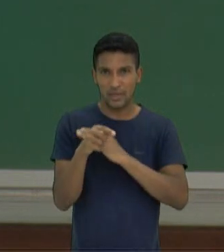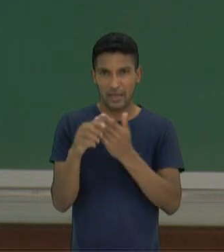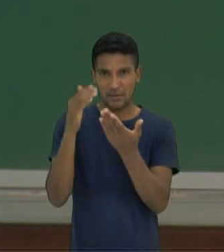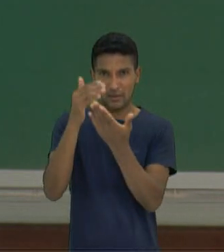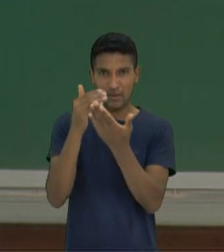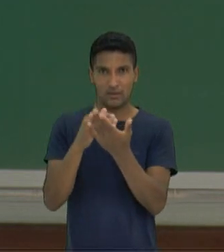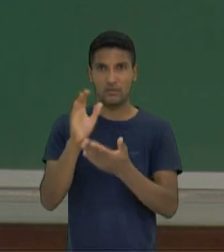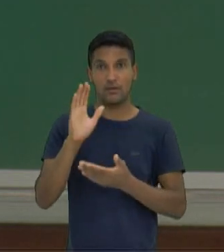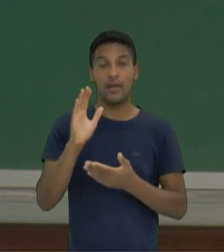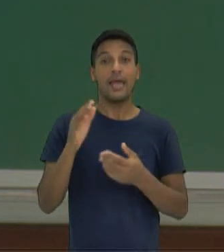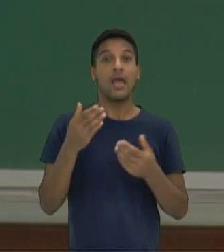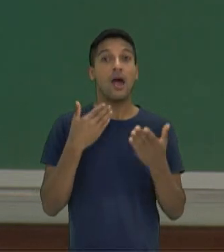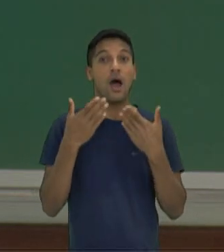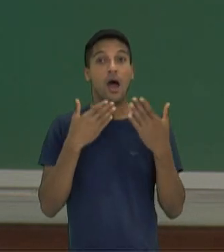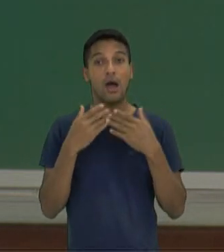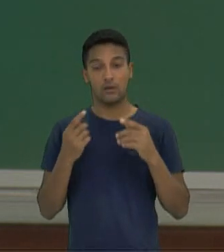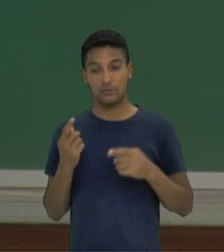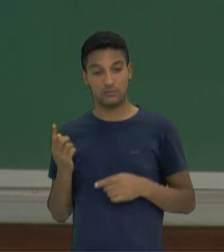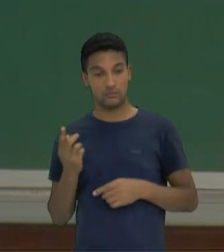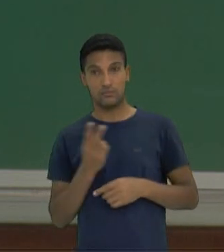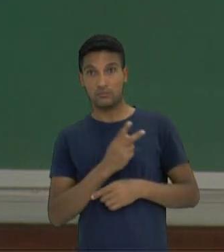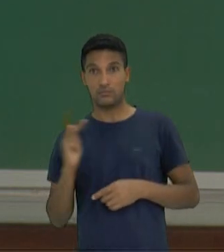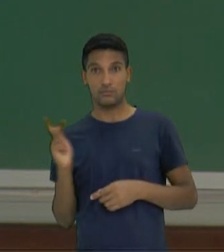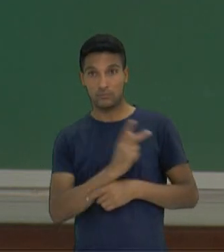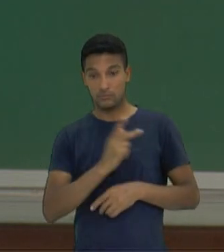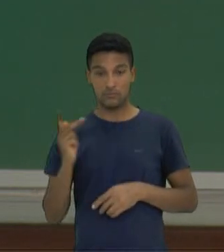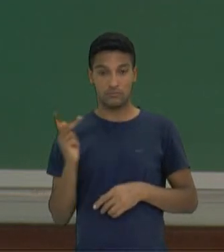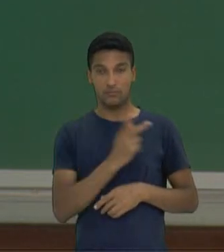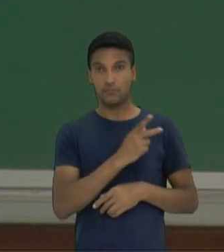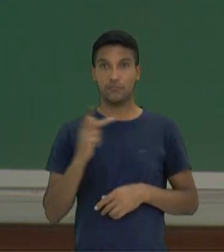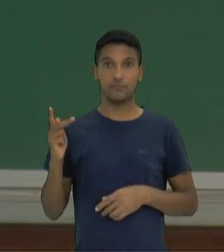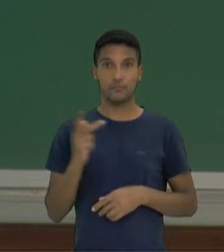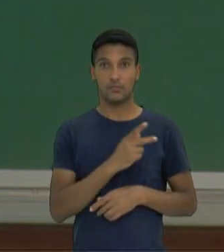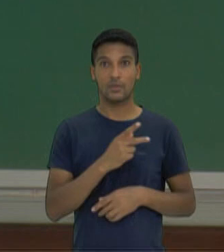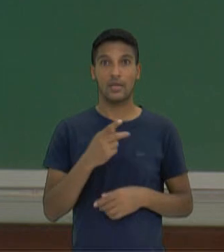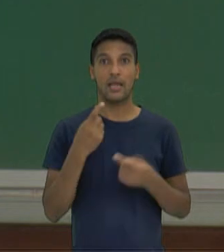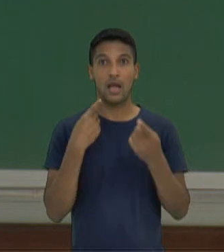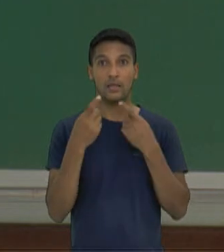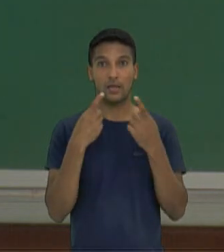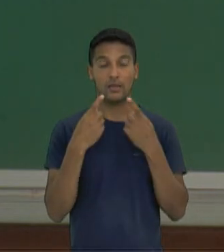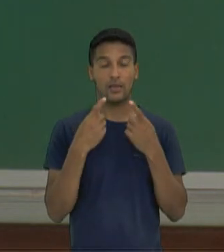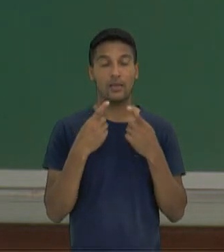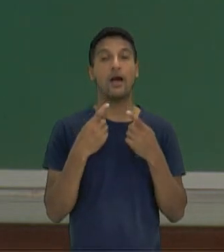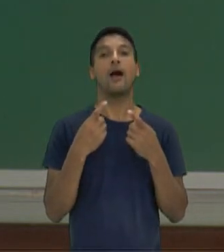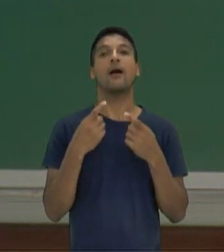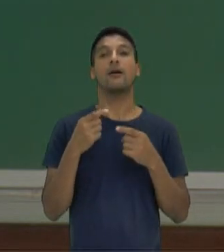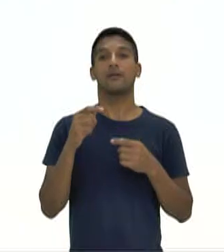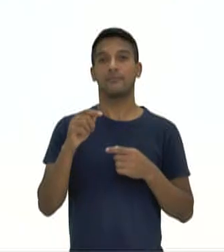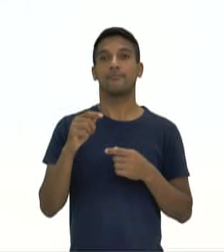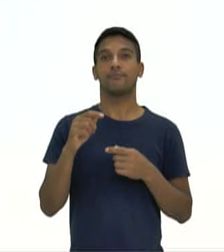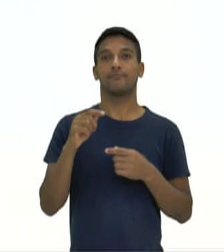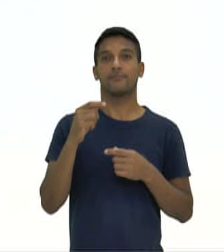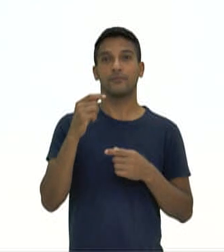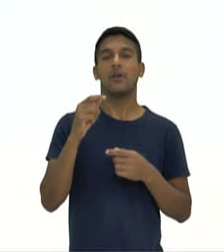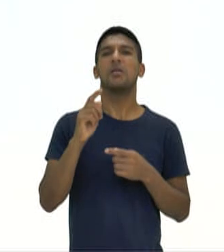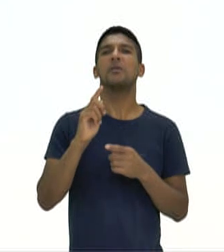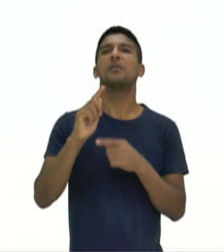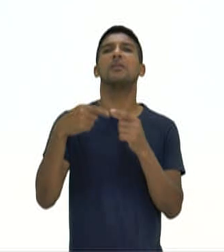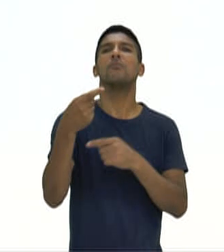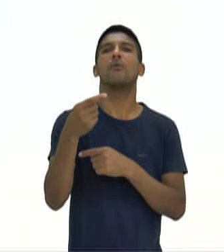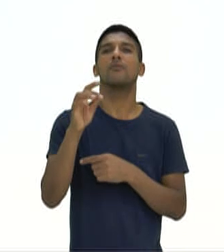ali no diálogo para que o entrevistado falasse mais sobre si. Vamos lá. E